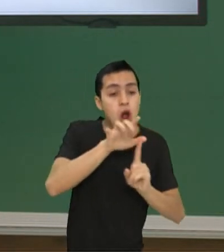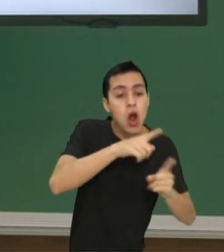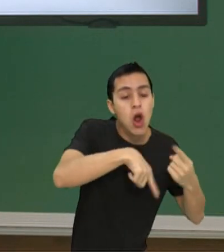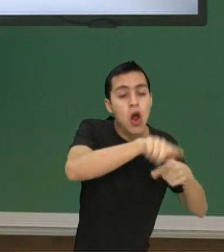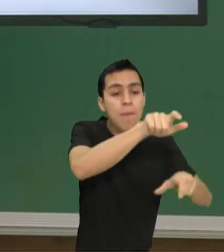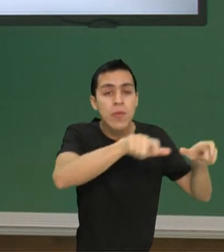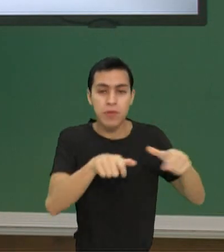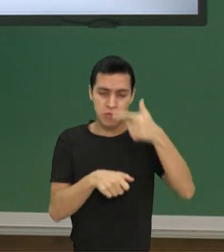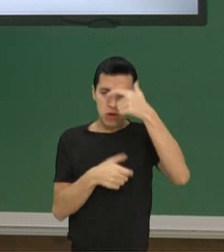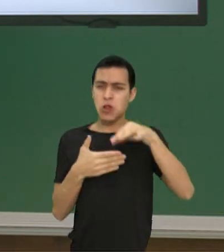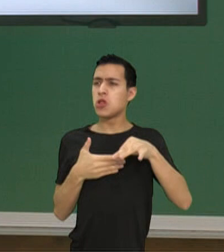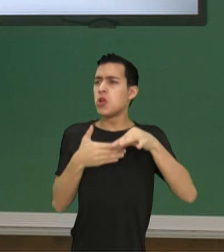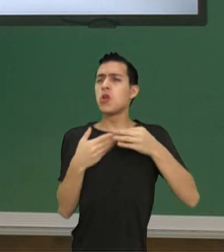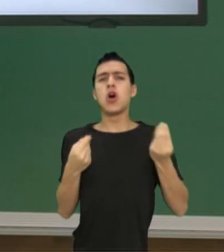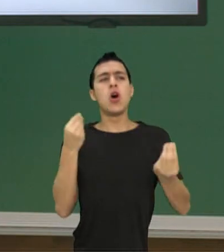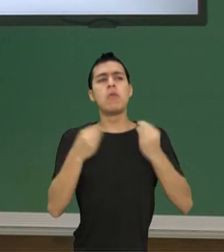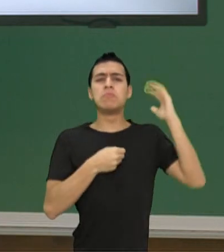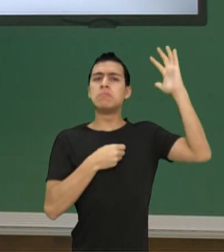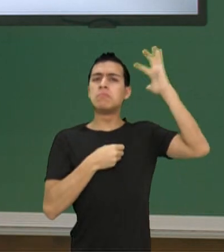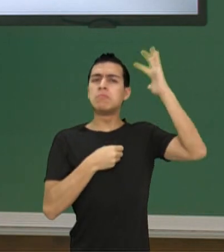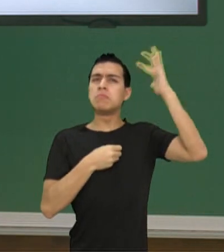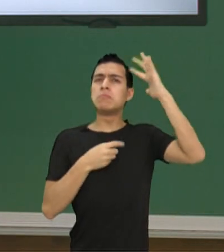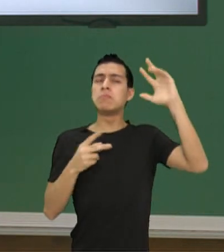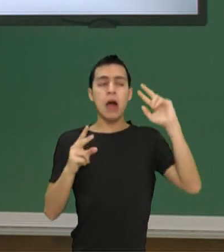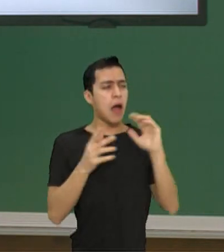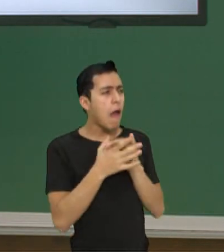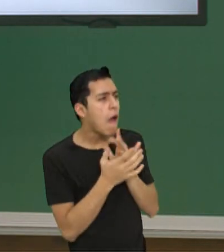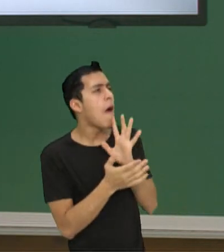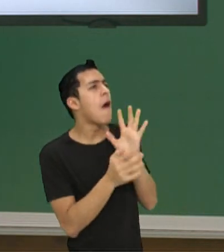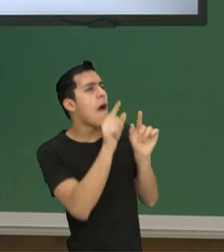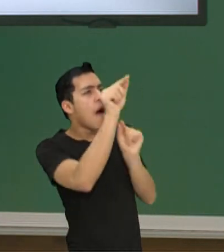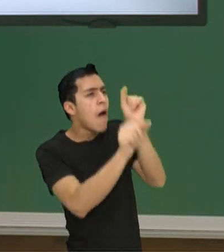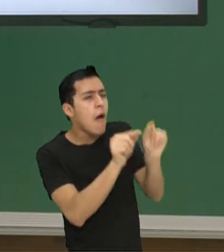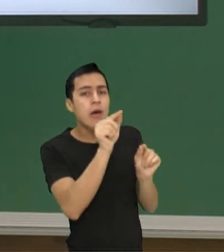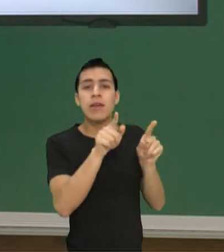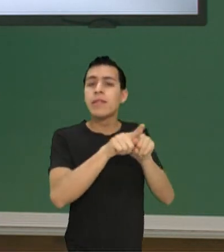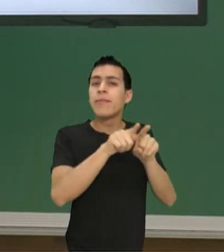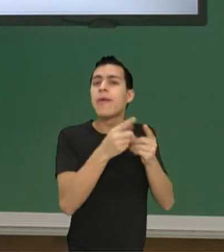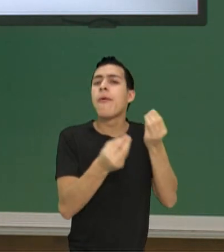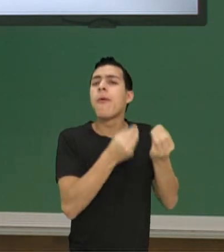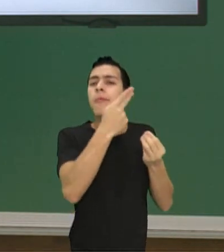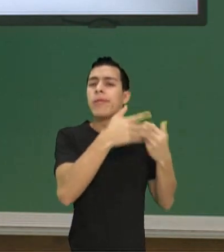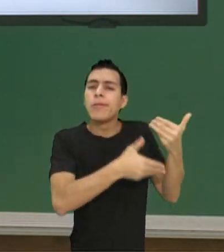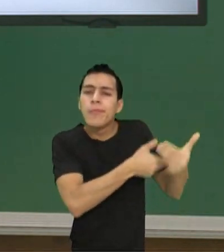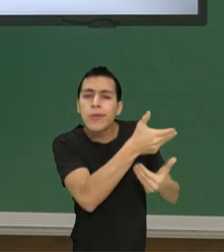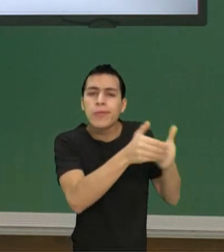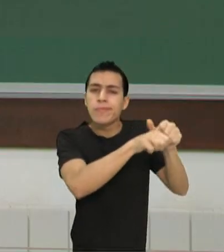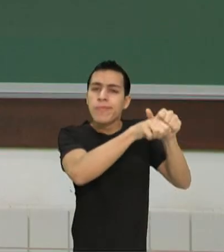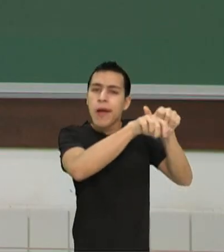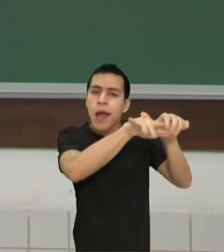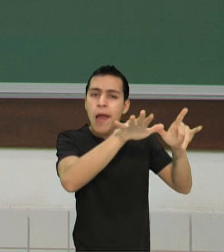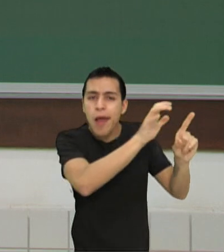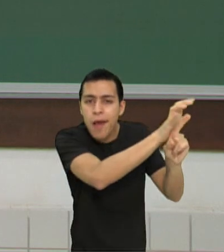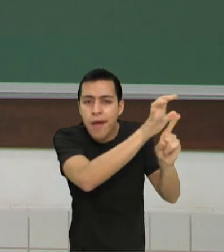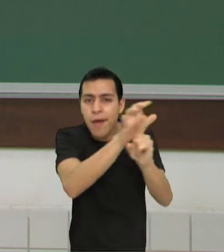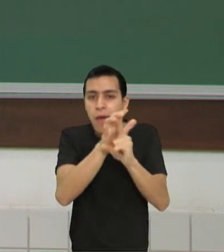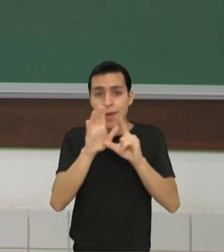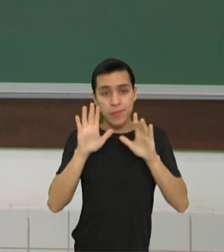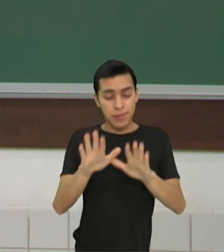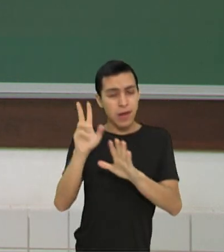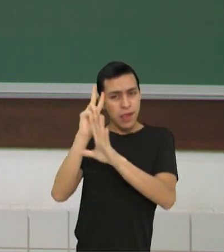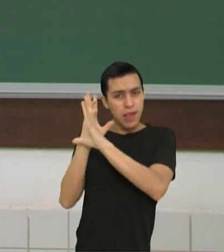Então, você vai conhecer o ideal, mas também como foi feito esse ideal, beleza? Vamos lá? Bom, relembrando um